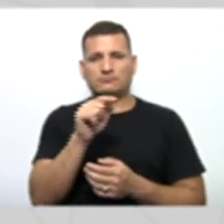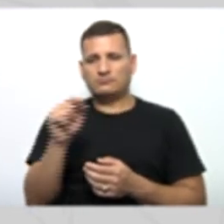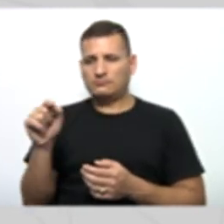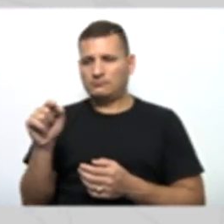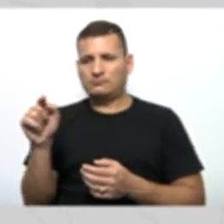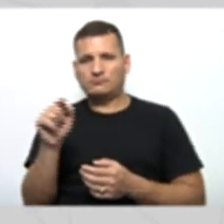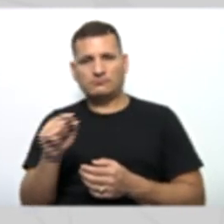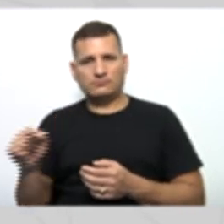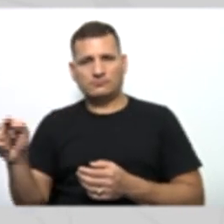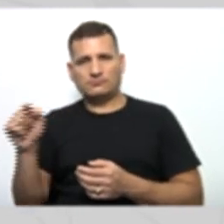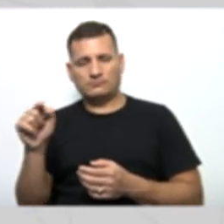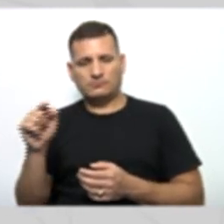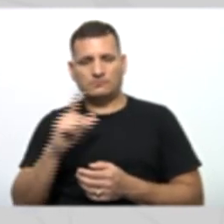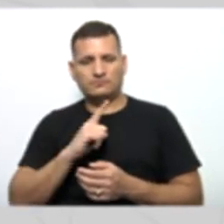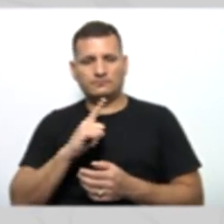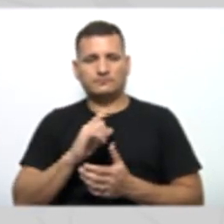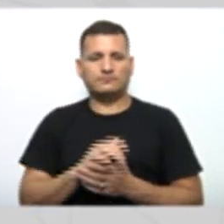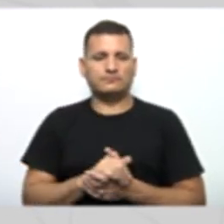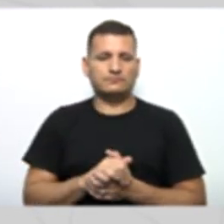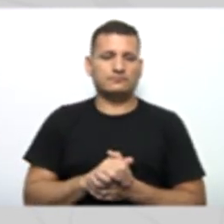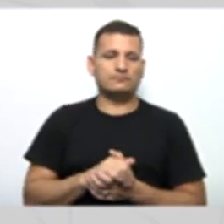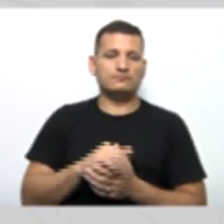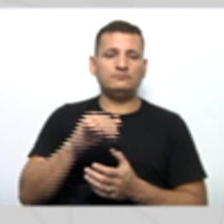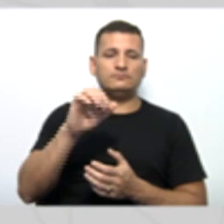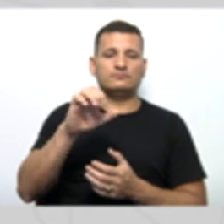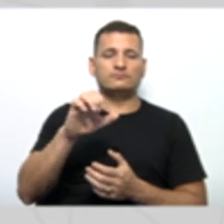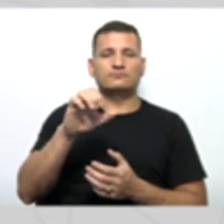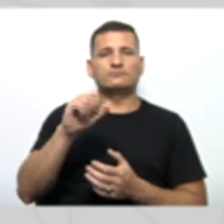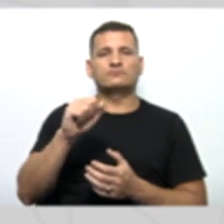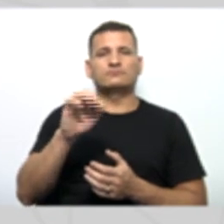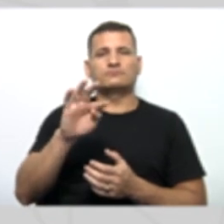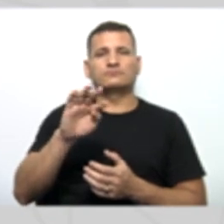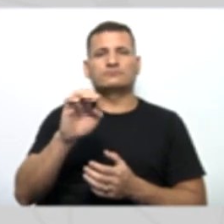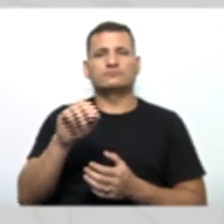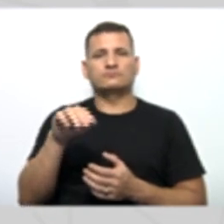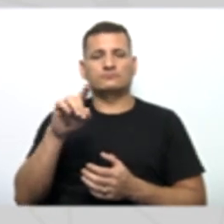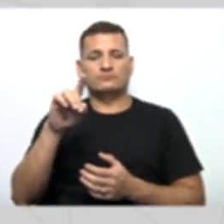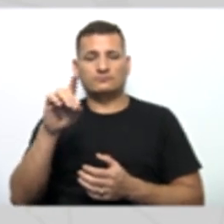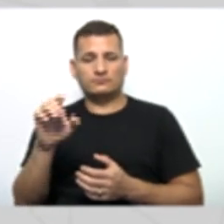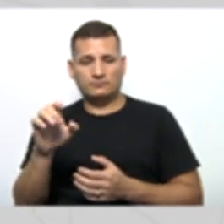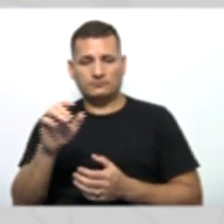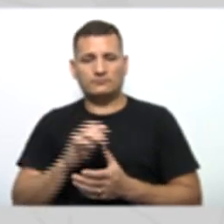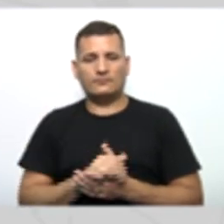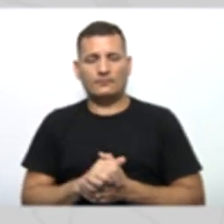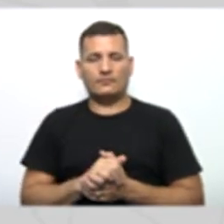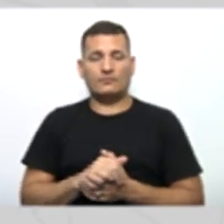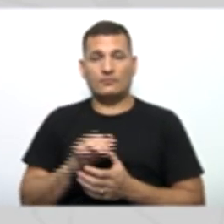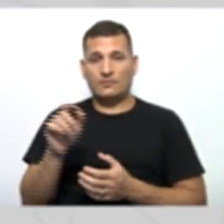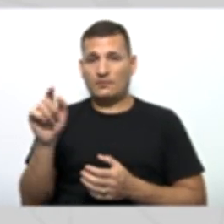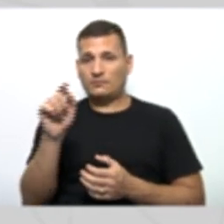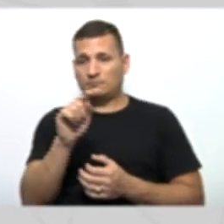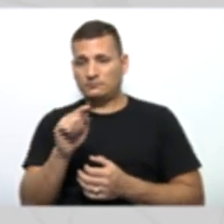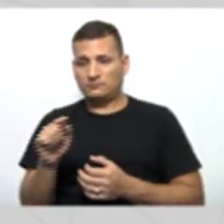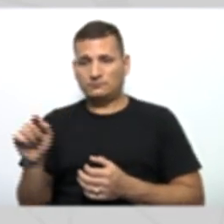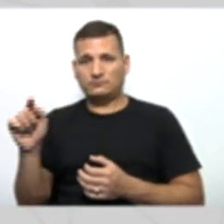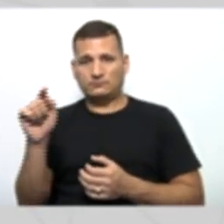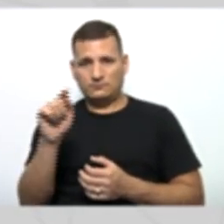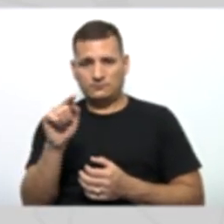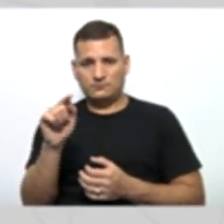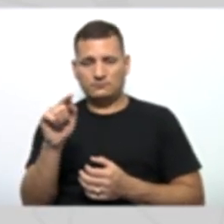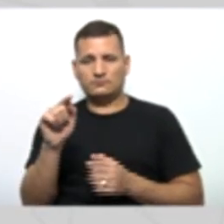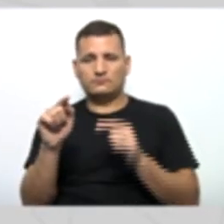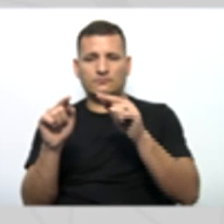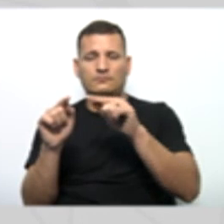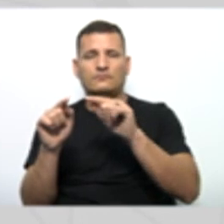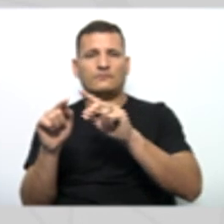o extend, que é o extend, não é isso? Quando um caso de uso em algum momento